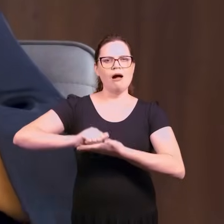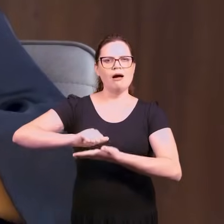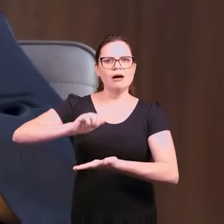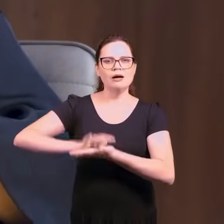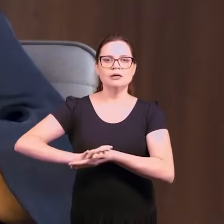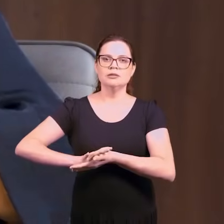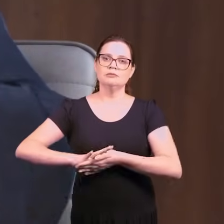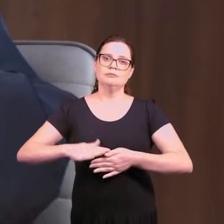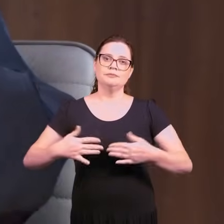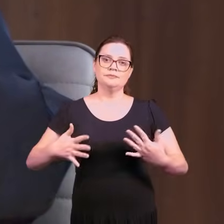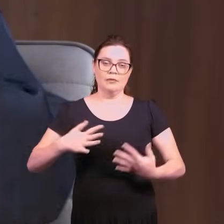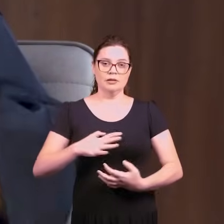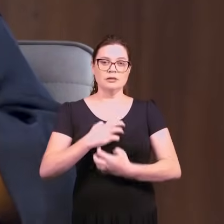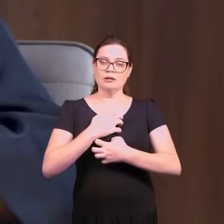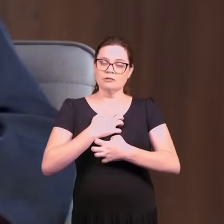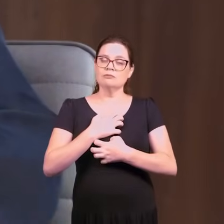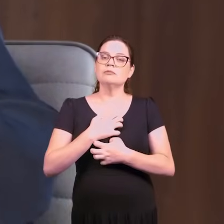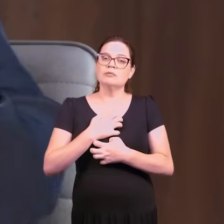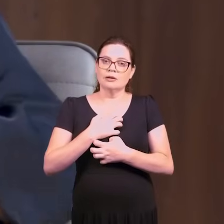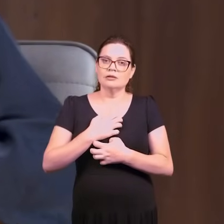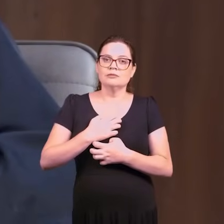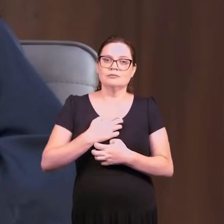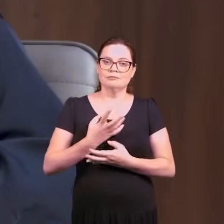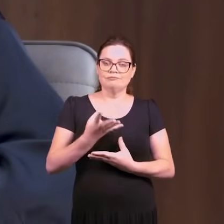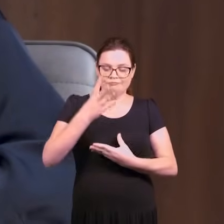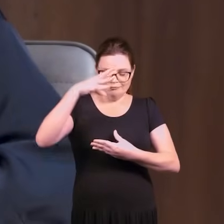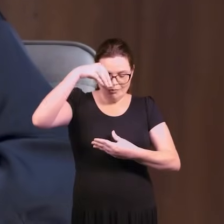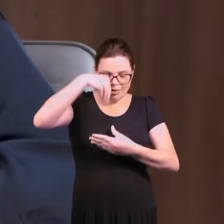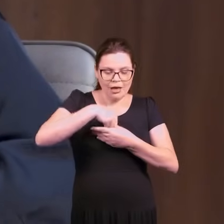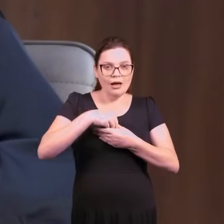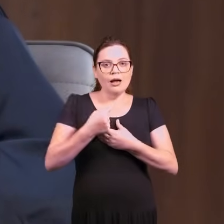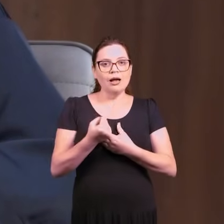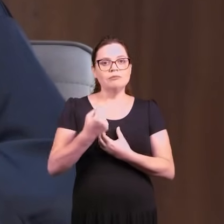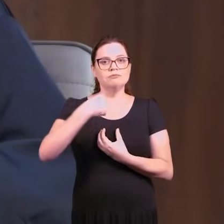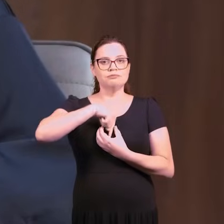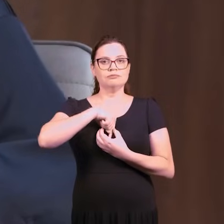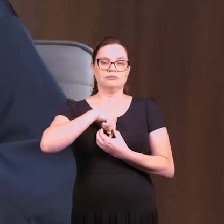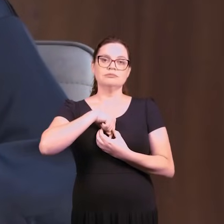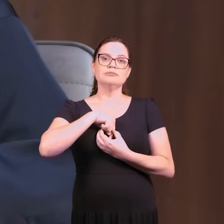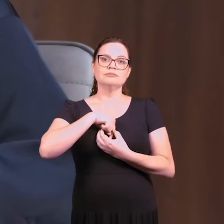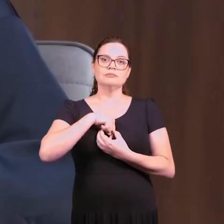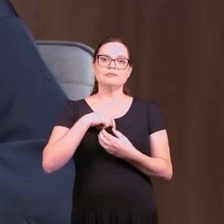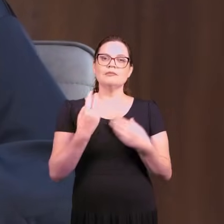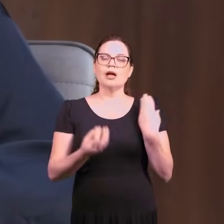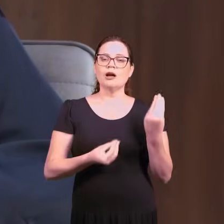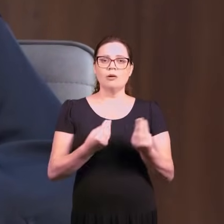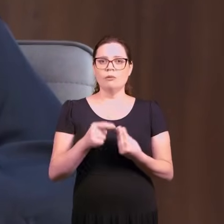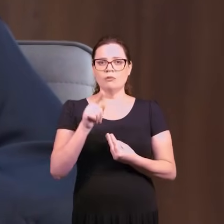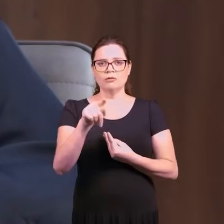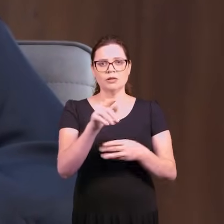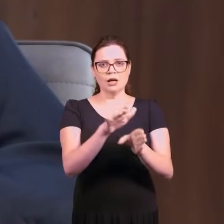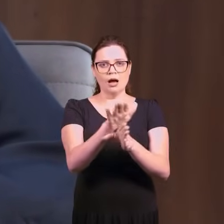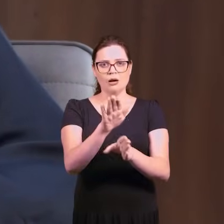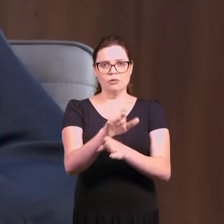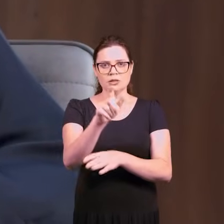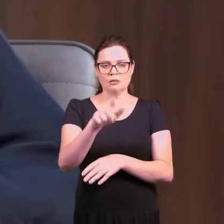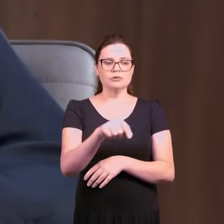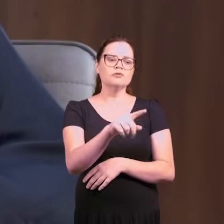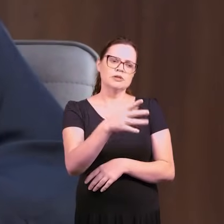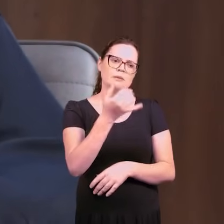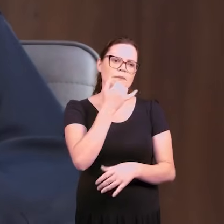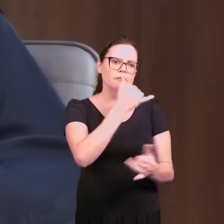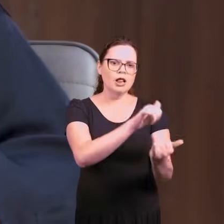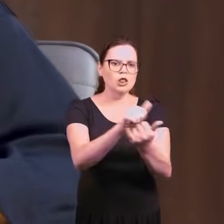são sentimentos que compõem ali, digamos, né? E como é que você vai aconselhar outros? Olha,